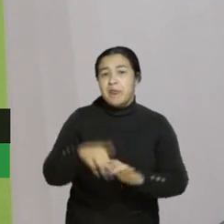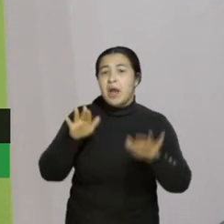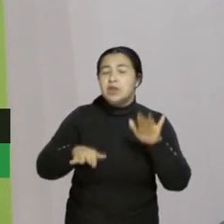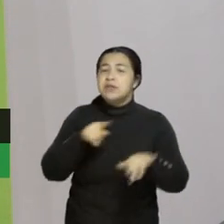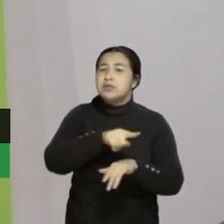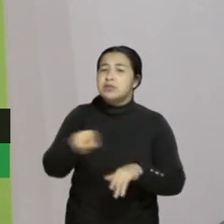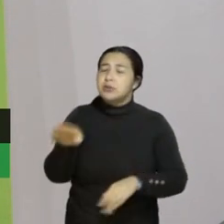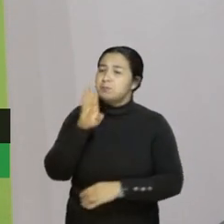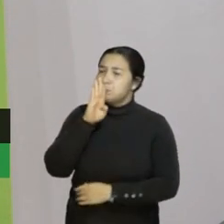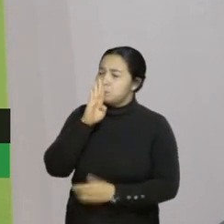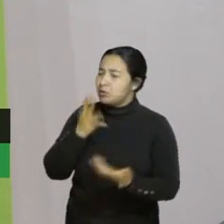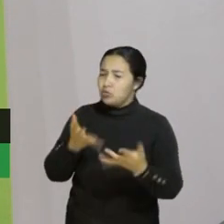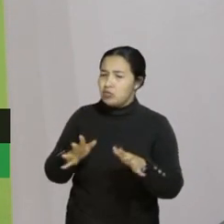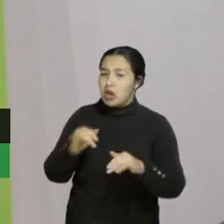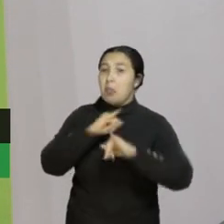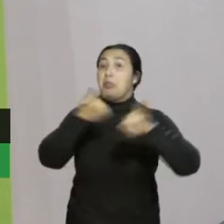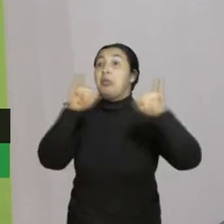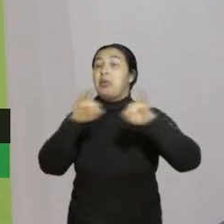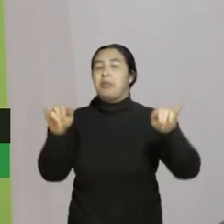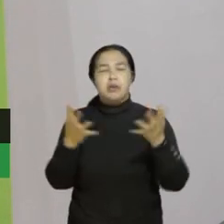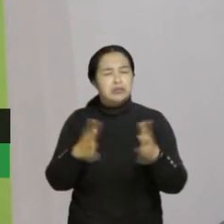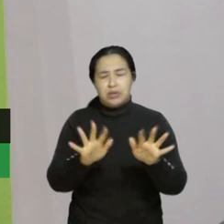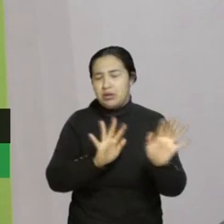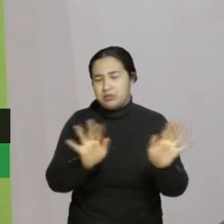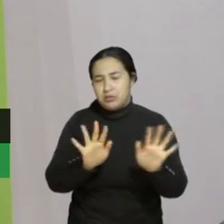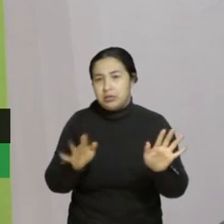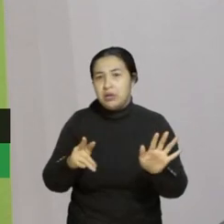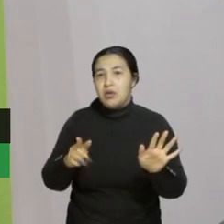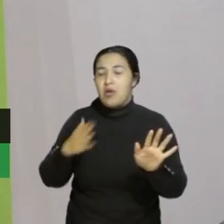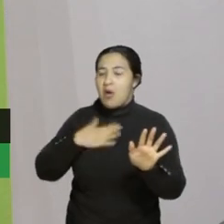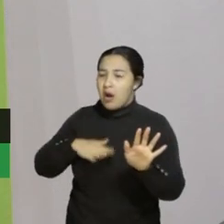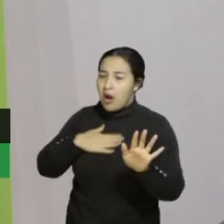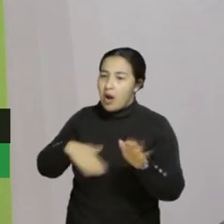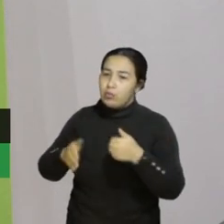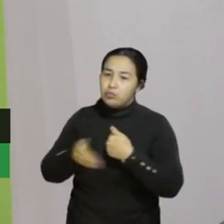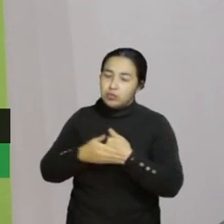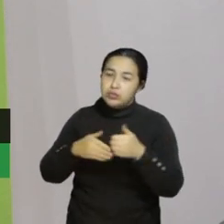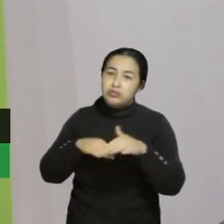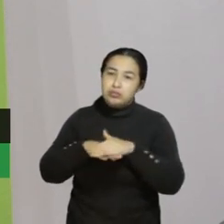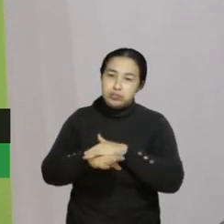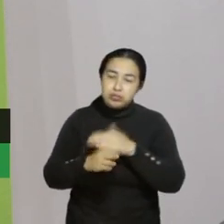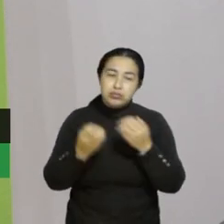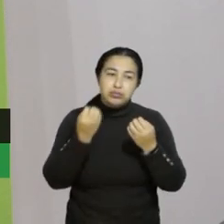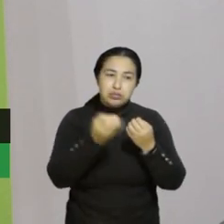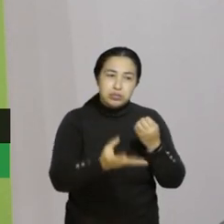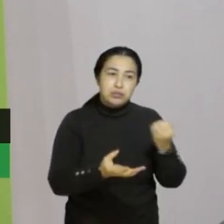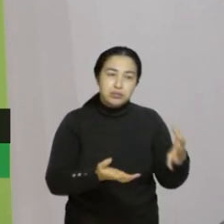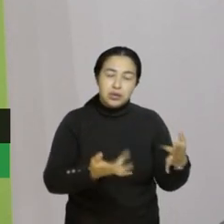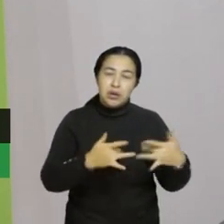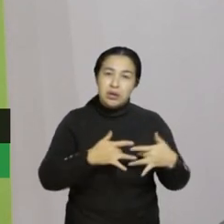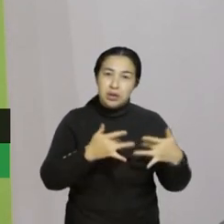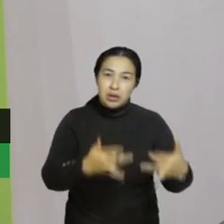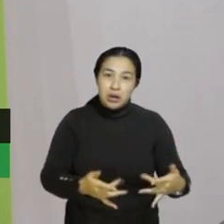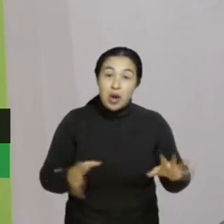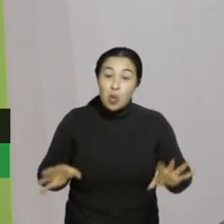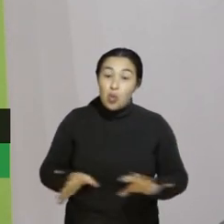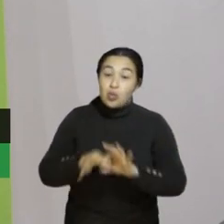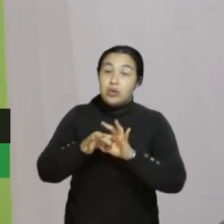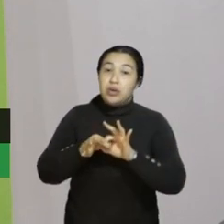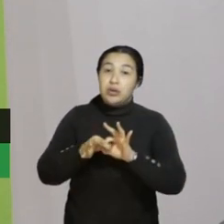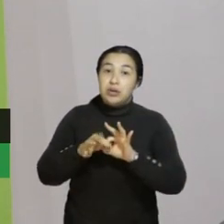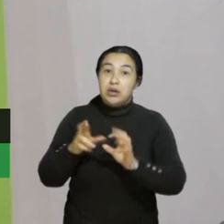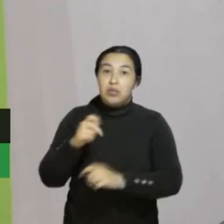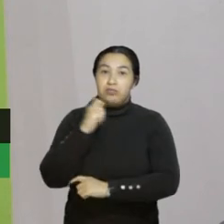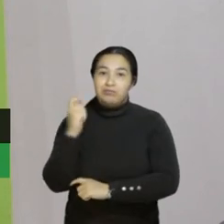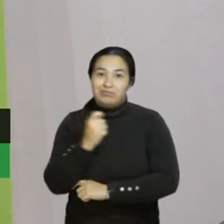quietinho, de forma tranquila, mas fizeram. A União de Santa Catarina, a União do Brasil pelo Rio Grande do Sul é algo que me emociona e